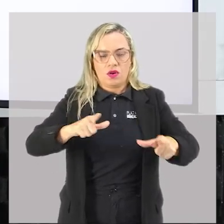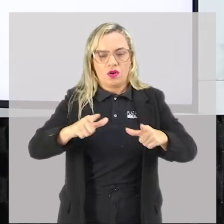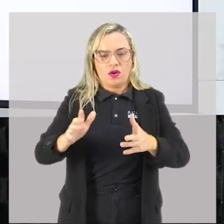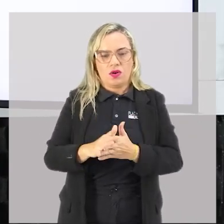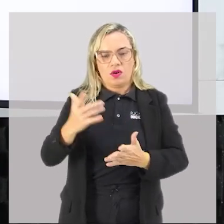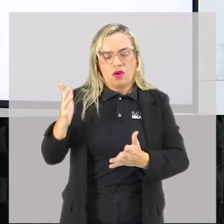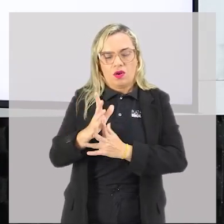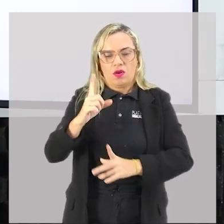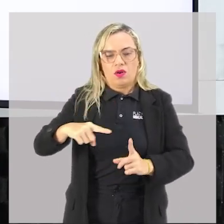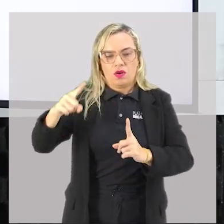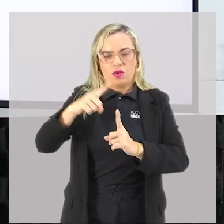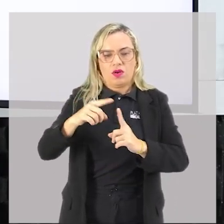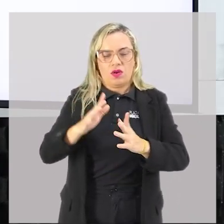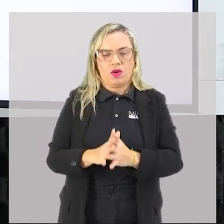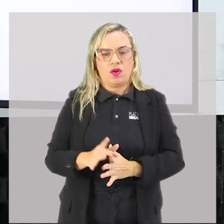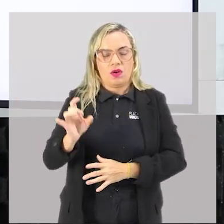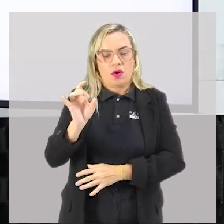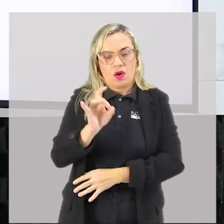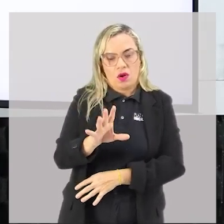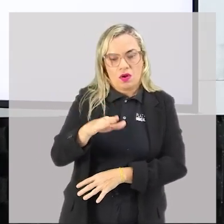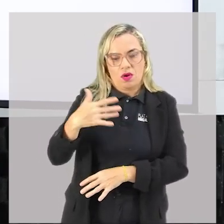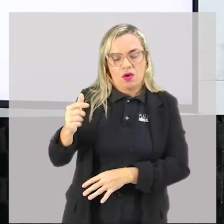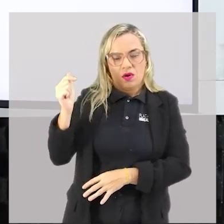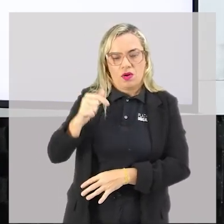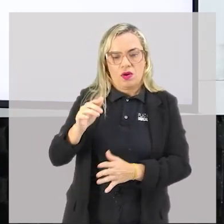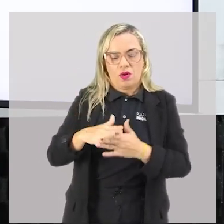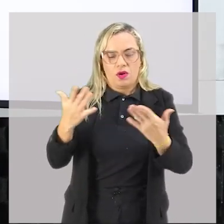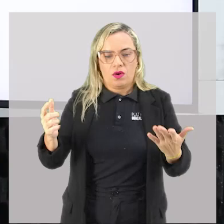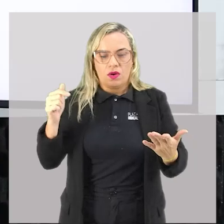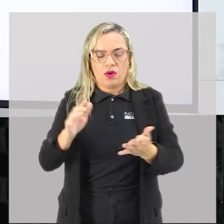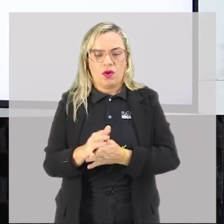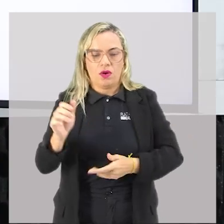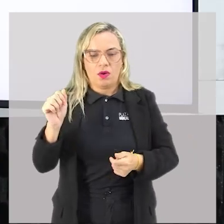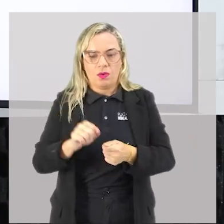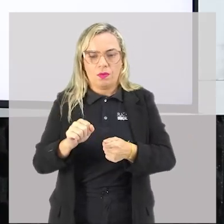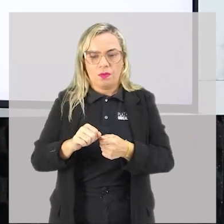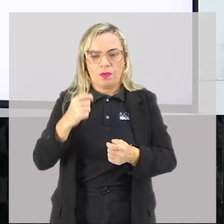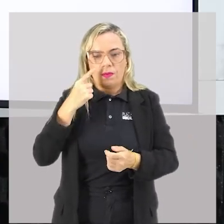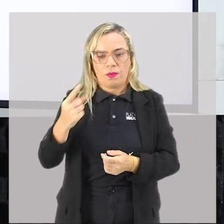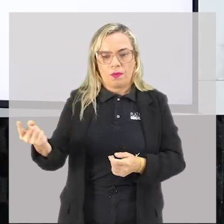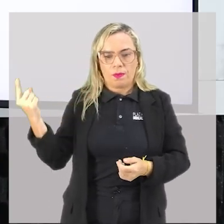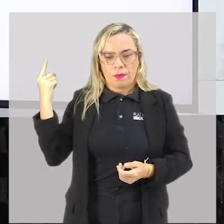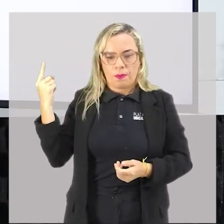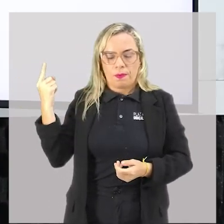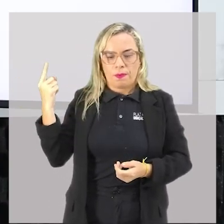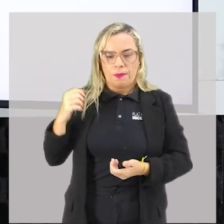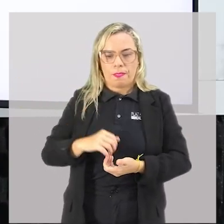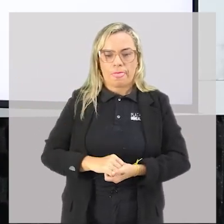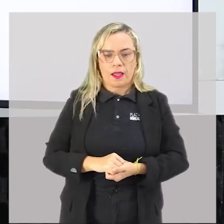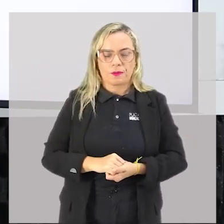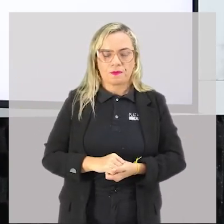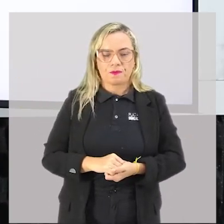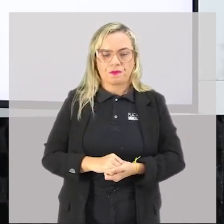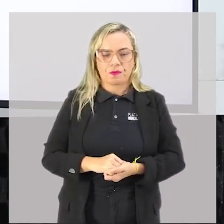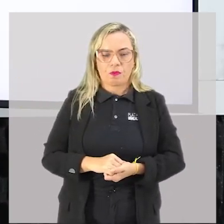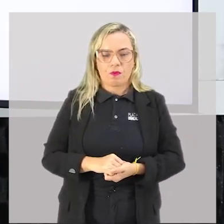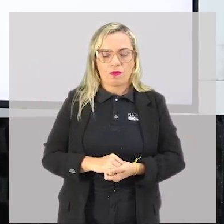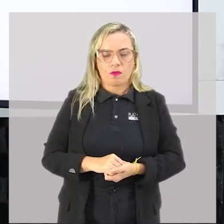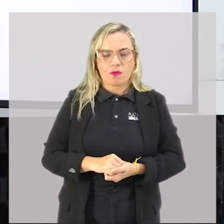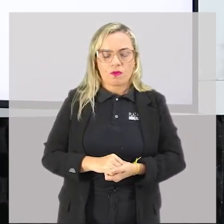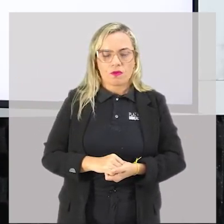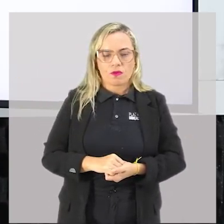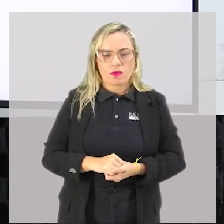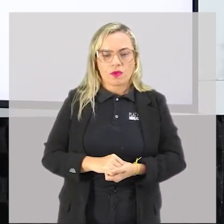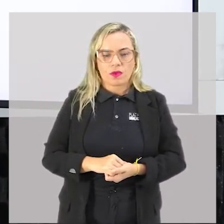tipo de entrevista específico. Essas entrevistas normalmente fazem parte de um hiring decision, ou um hiring